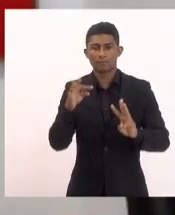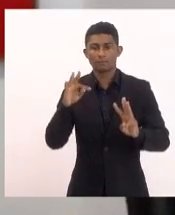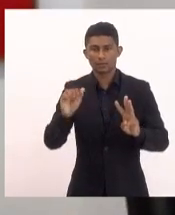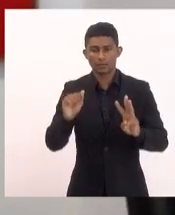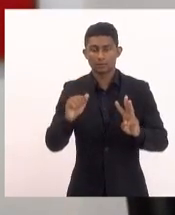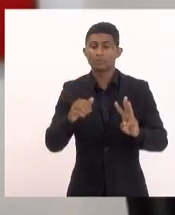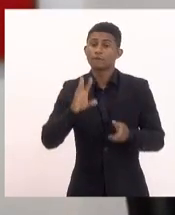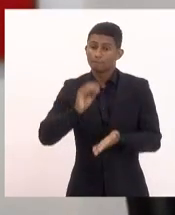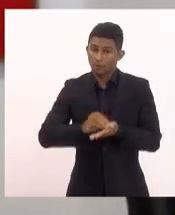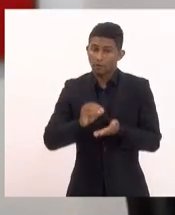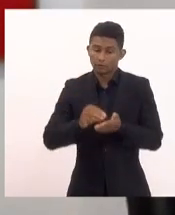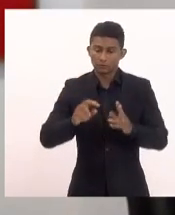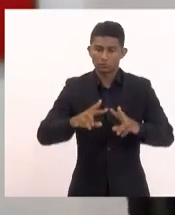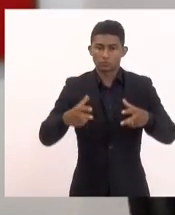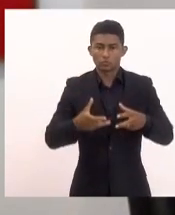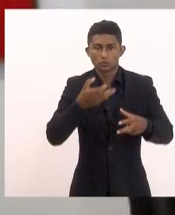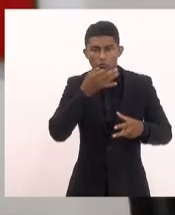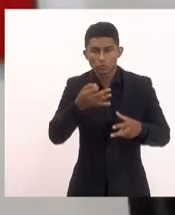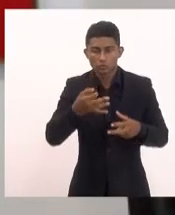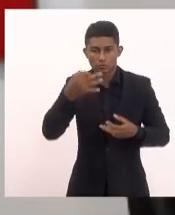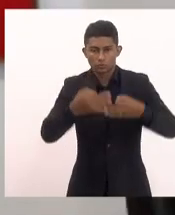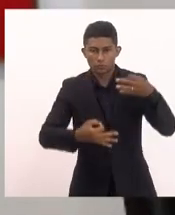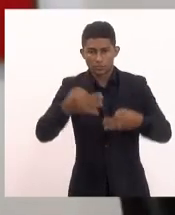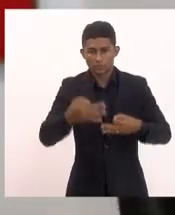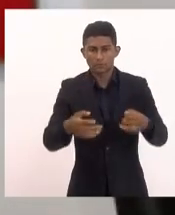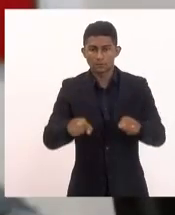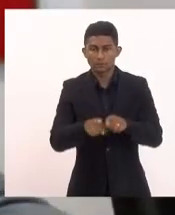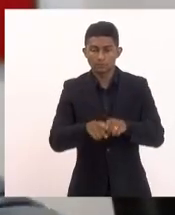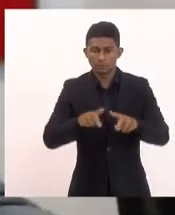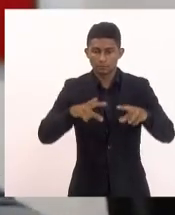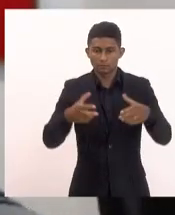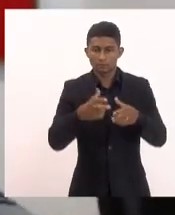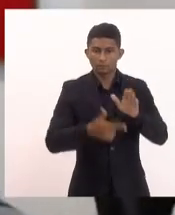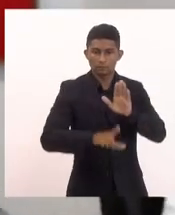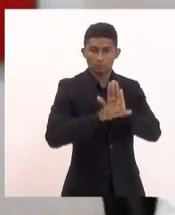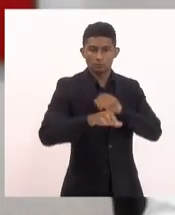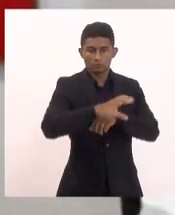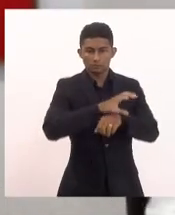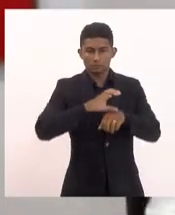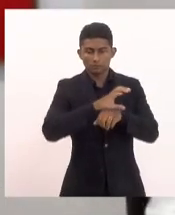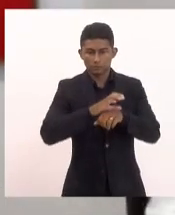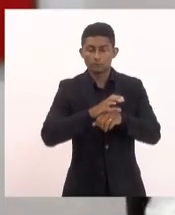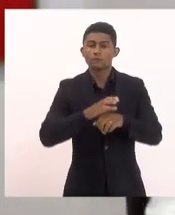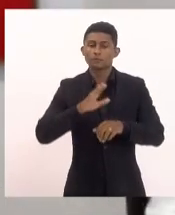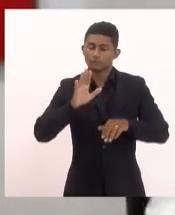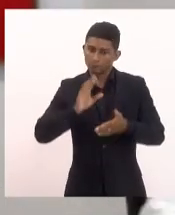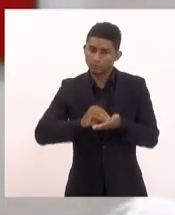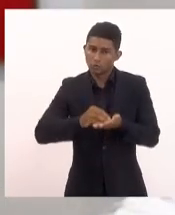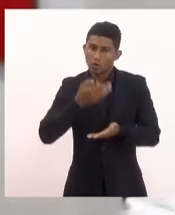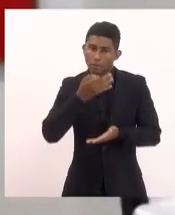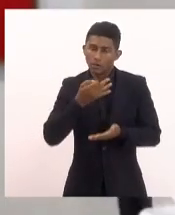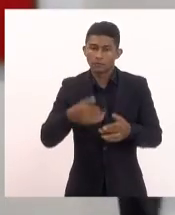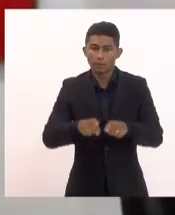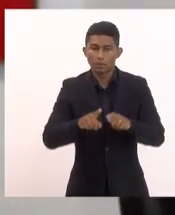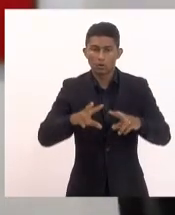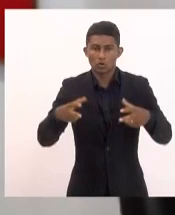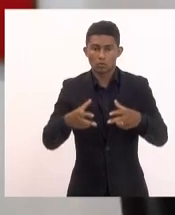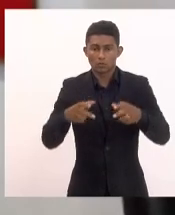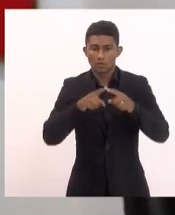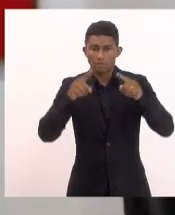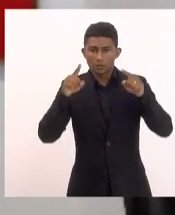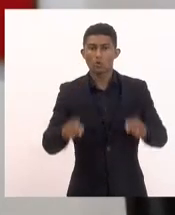Pendente de pareceres das comissões de Constituição e Justiça, Legislação Constitucional e Códigos, Servidores